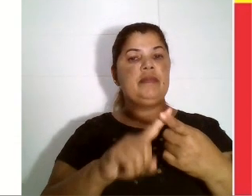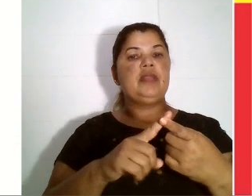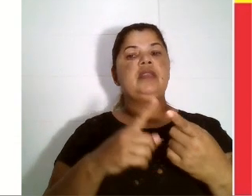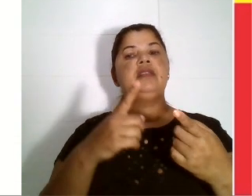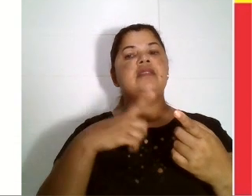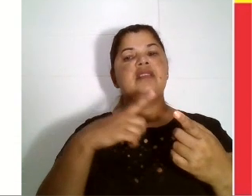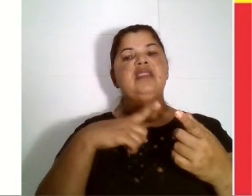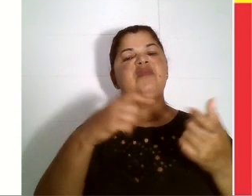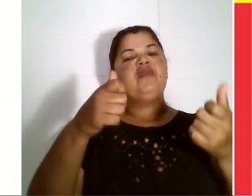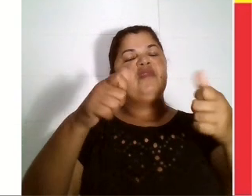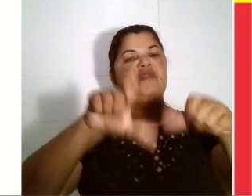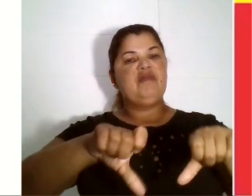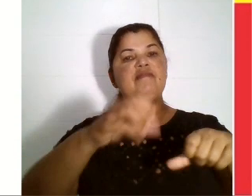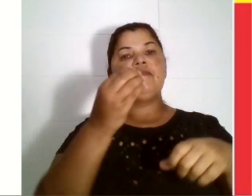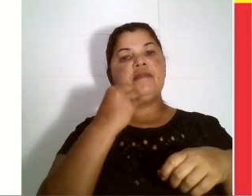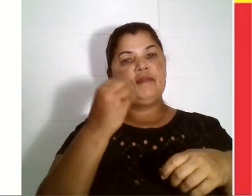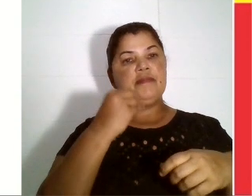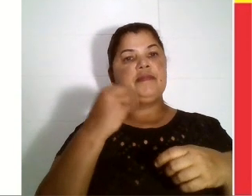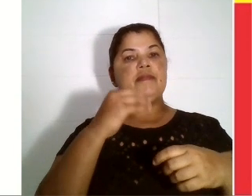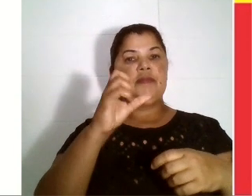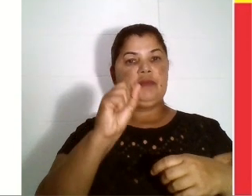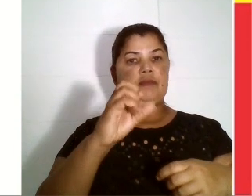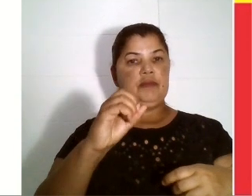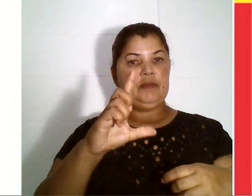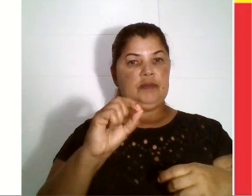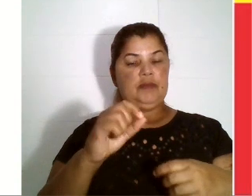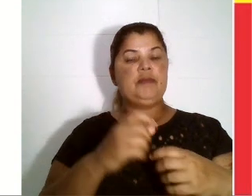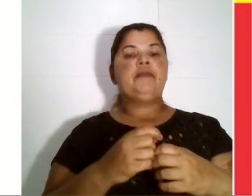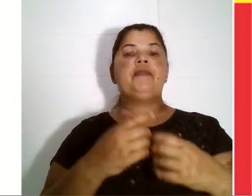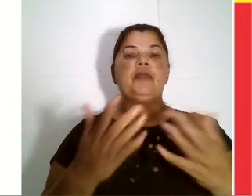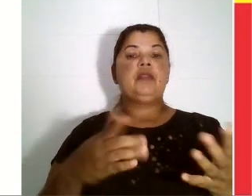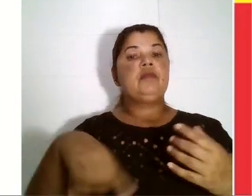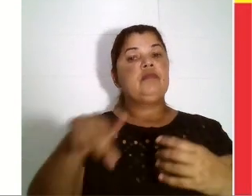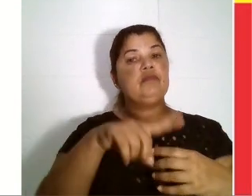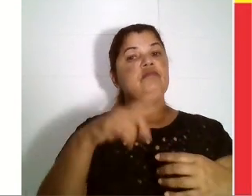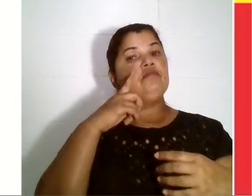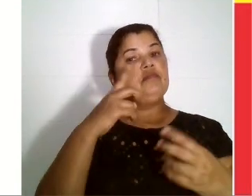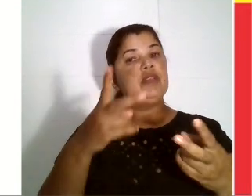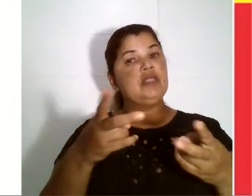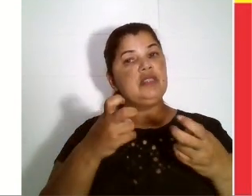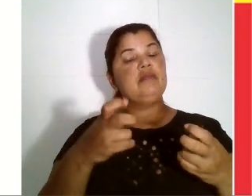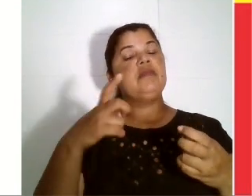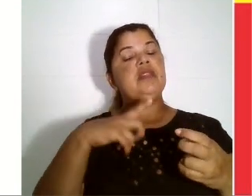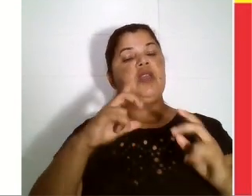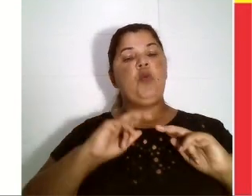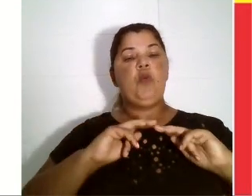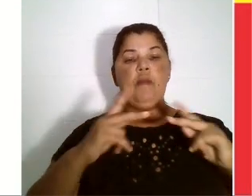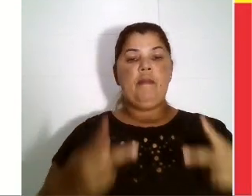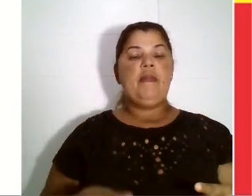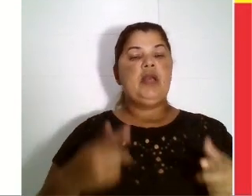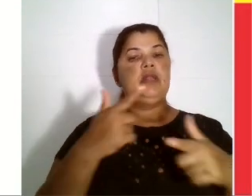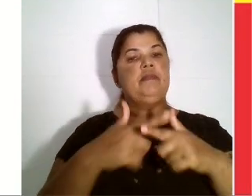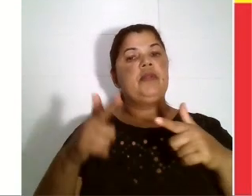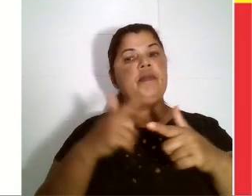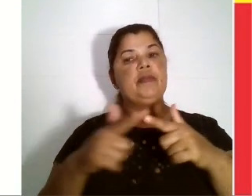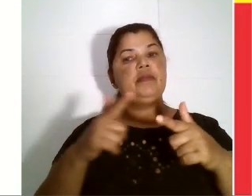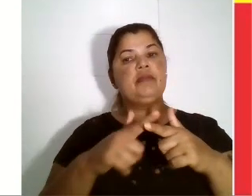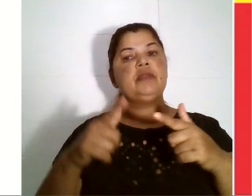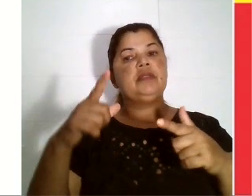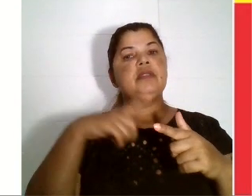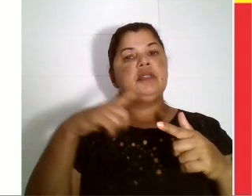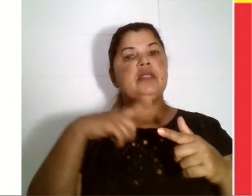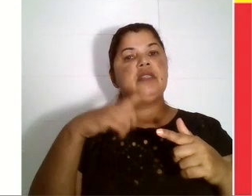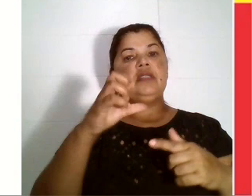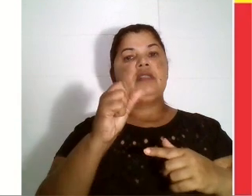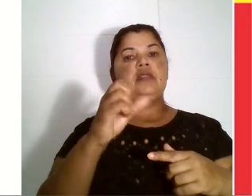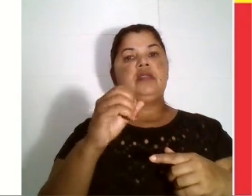Causando também infertilidade e improdutividade do solo. Então, a gente está vendo que é mais uma causa humana, tá? Que faz